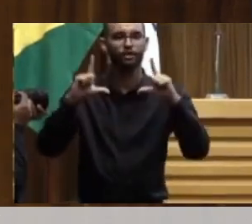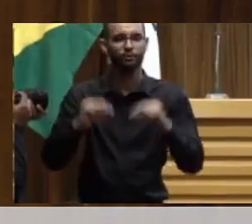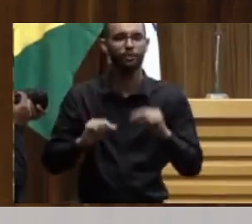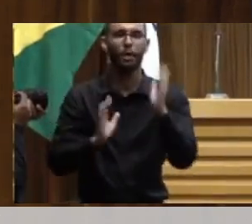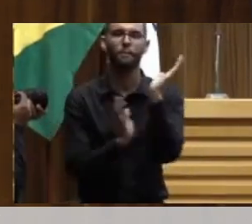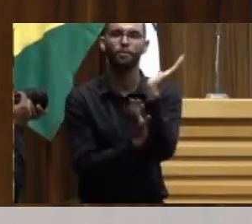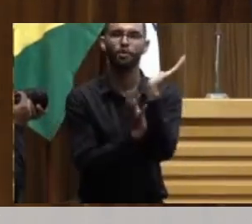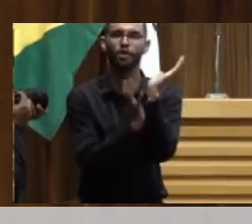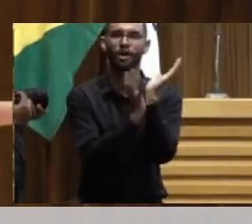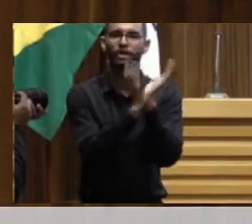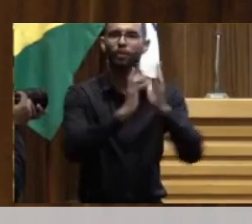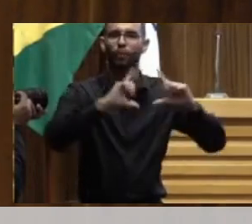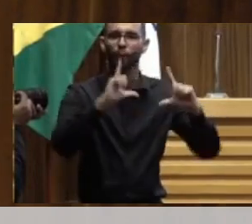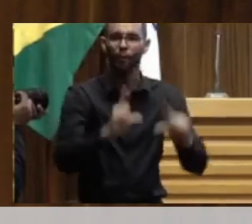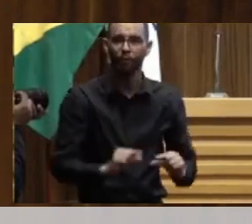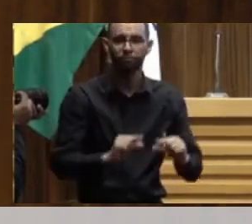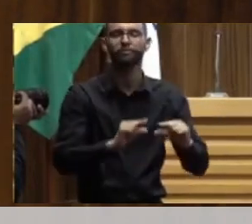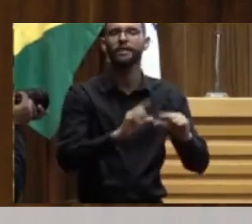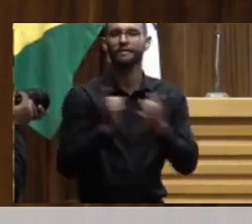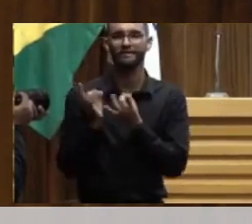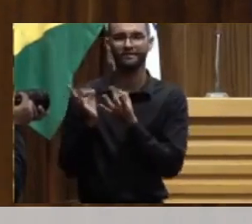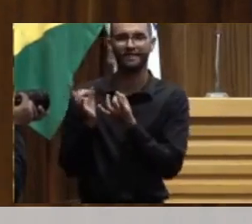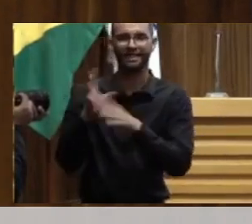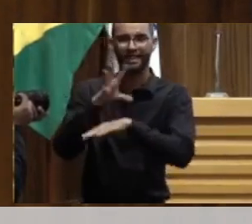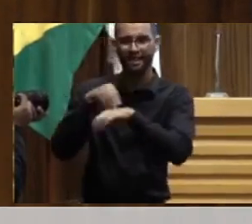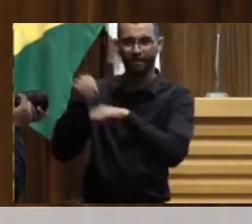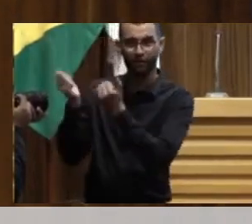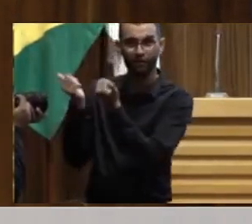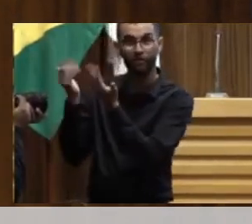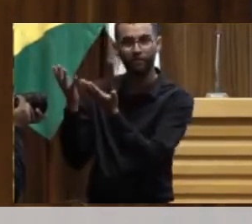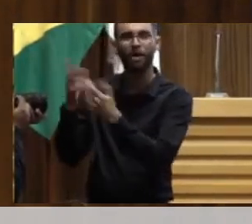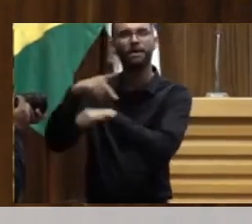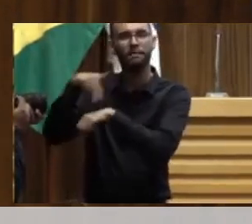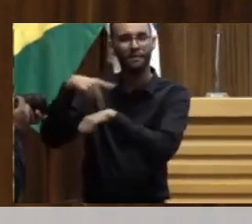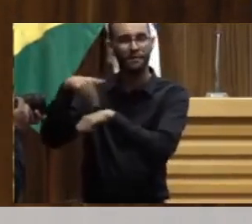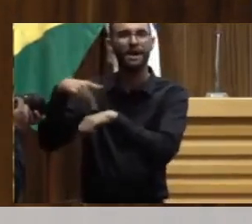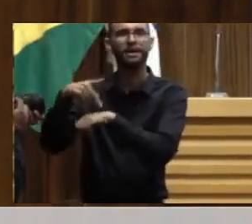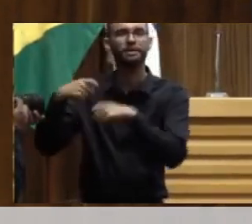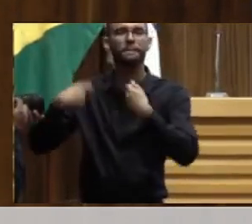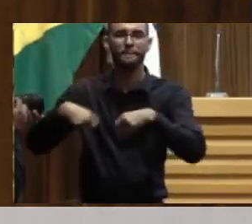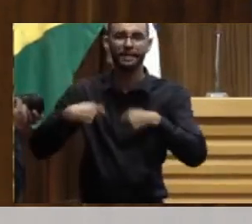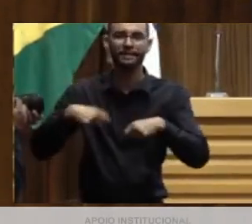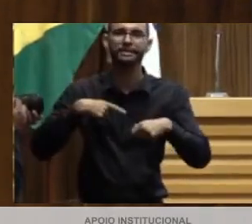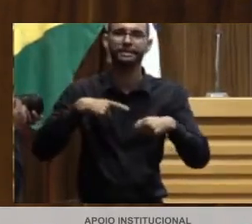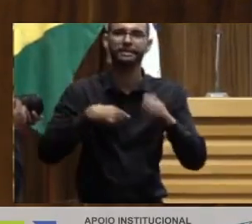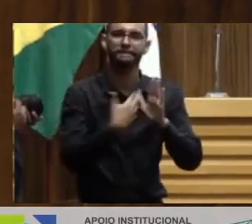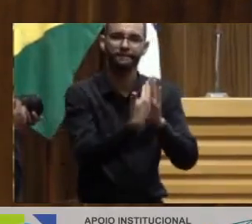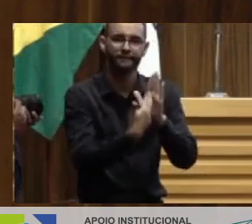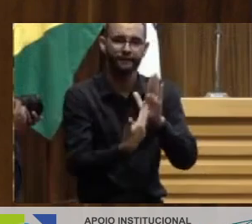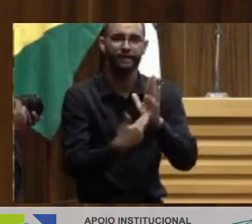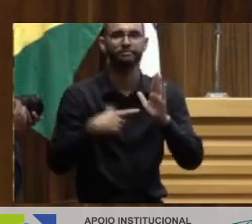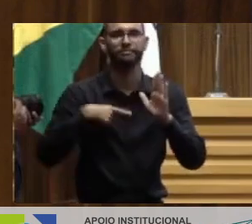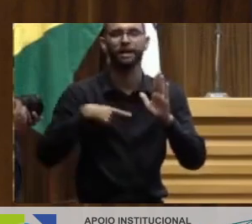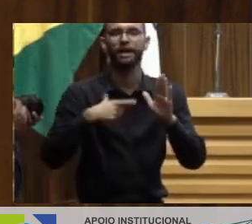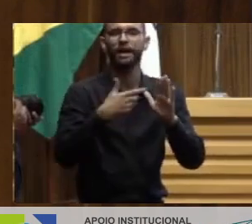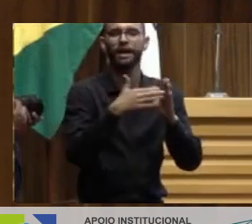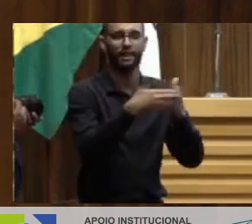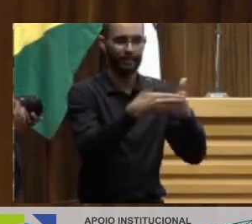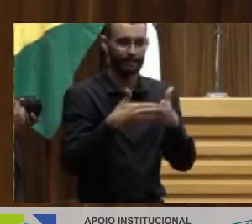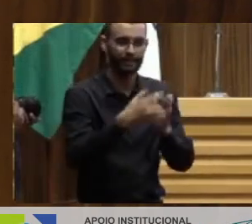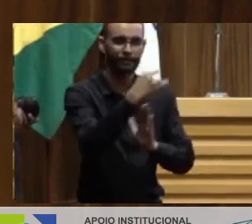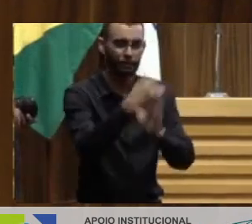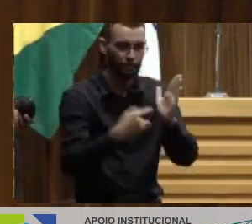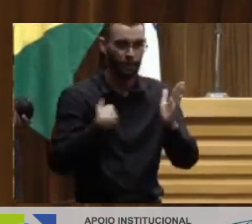desburocratização. Comércio exterior precisa ter agilidade. A licença era por operação. Eu importo, pago, tenho